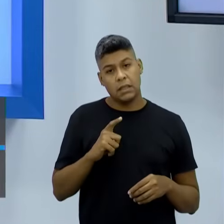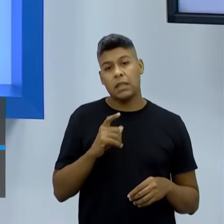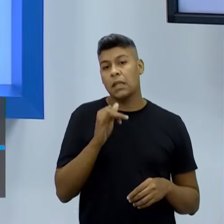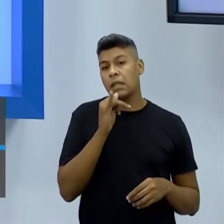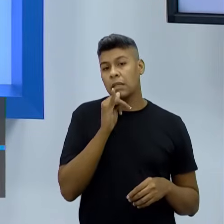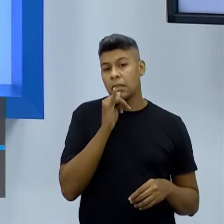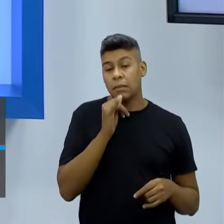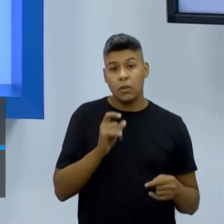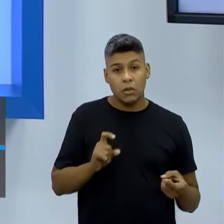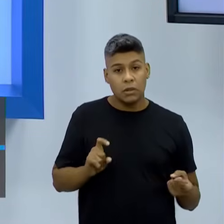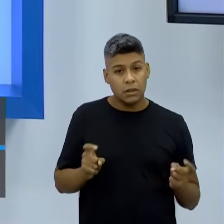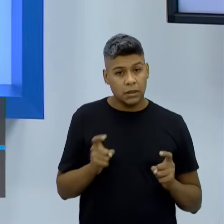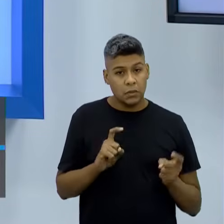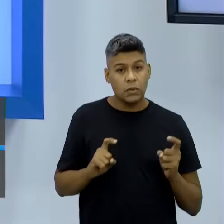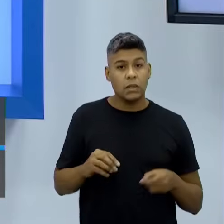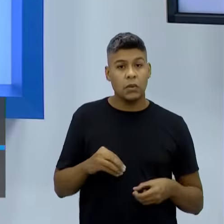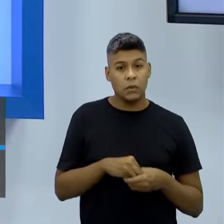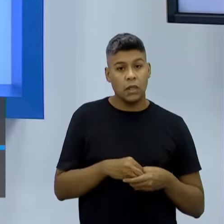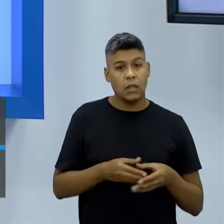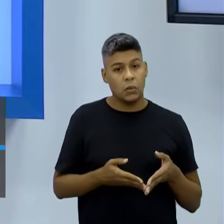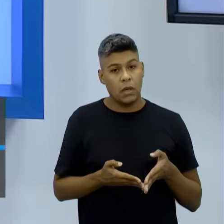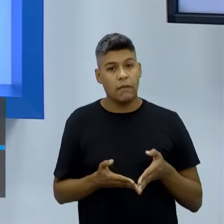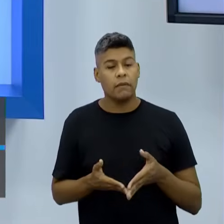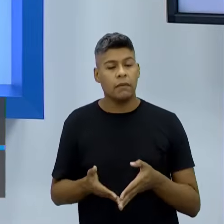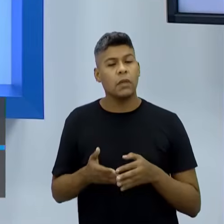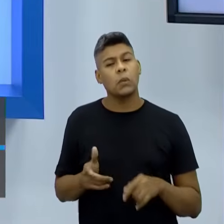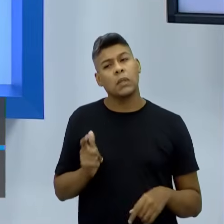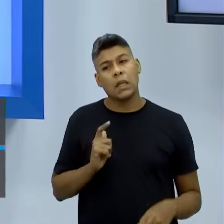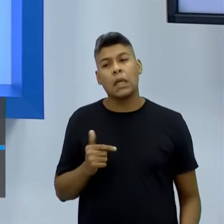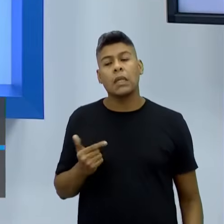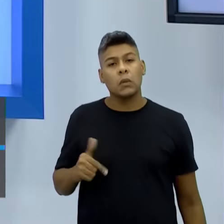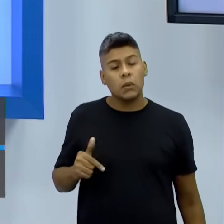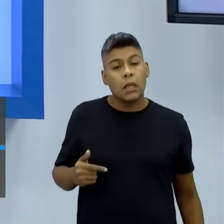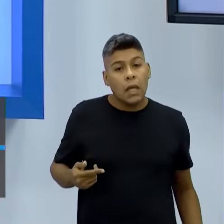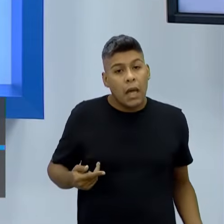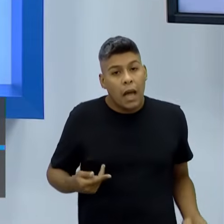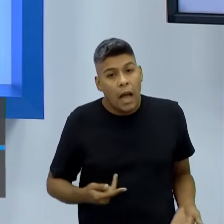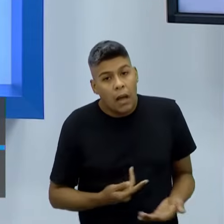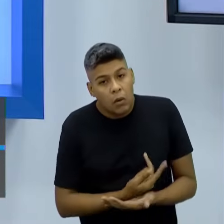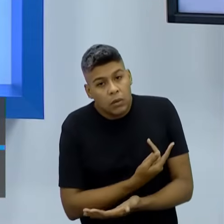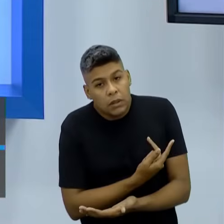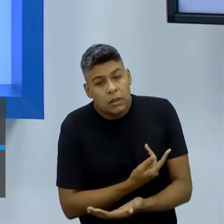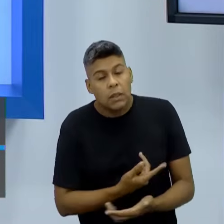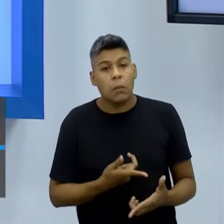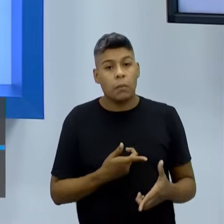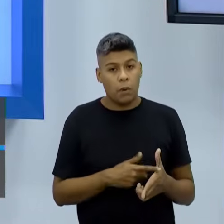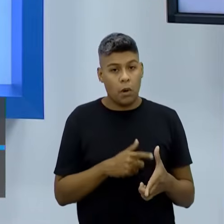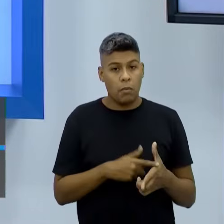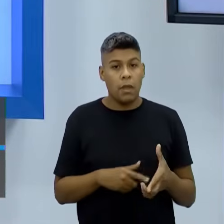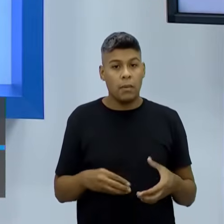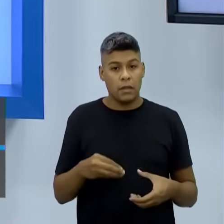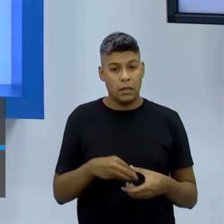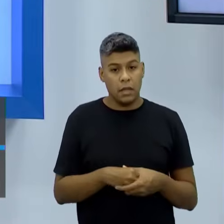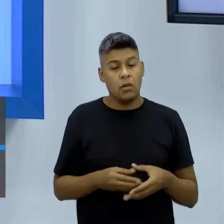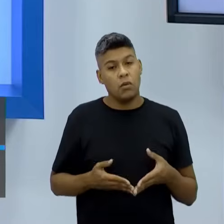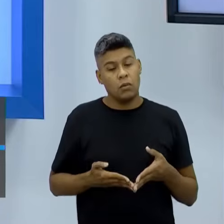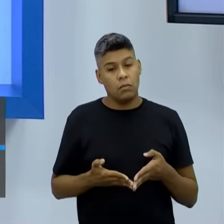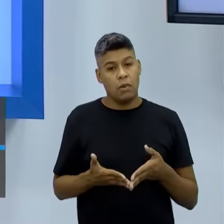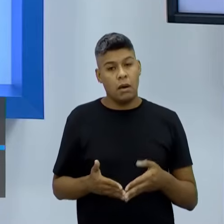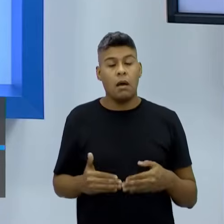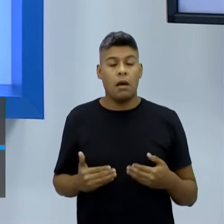alguma discussão dentro do navio, dentro da embarcação, se aconteceu algum problema também dentro da embarcação,